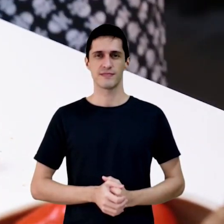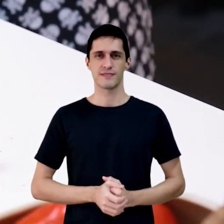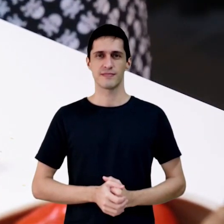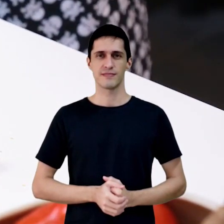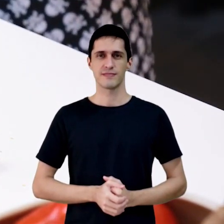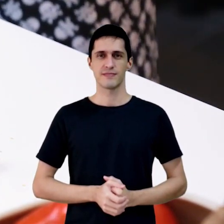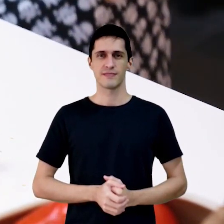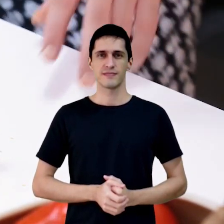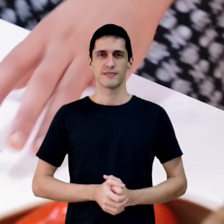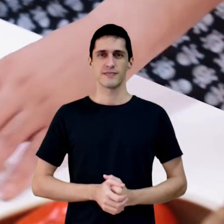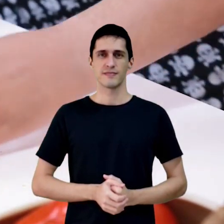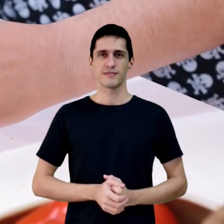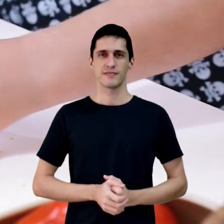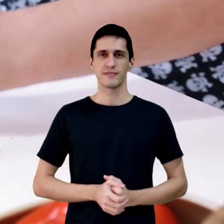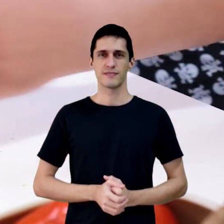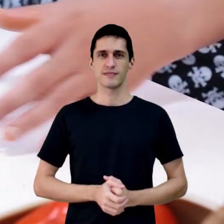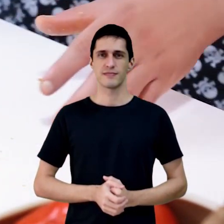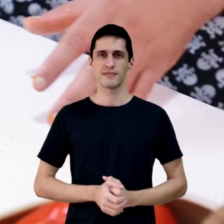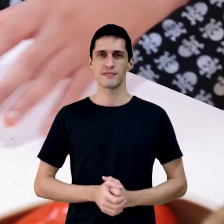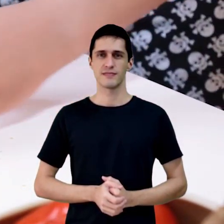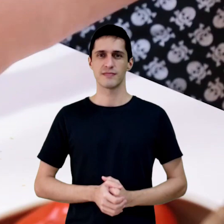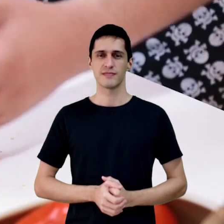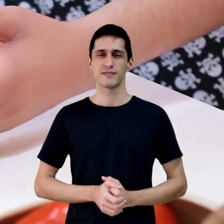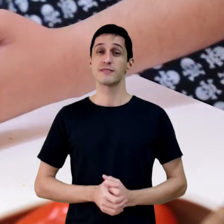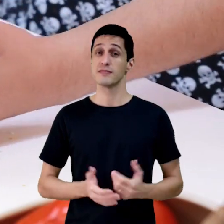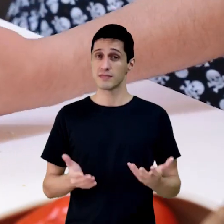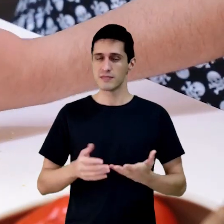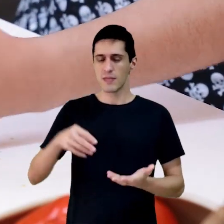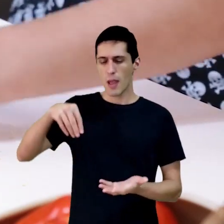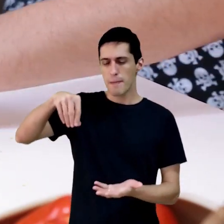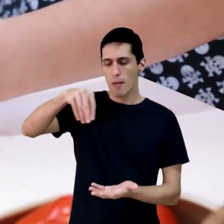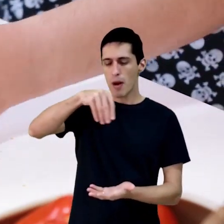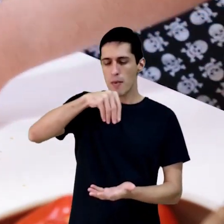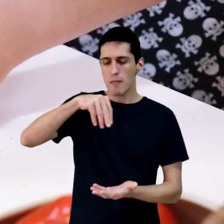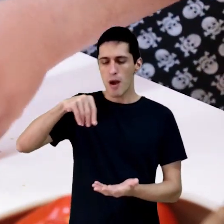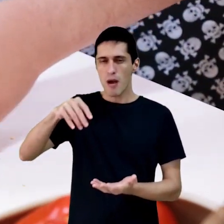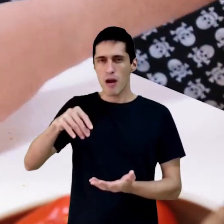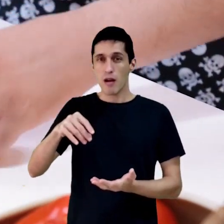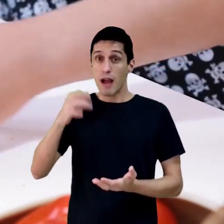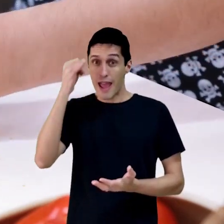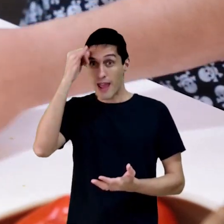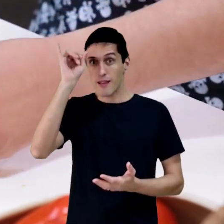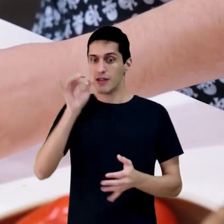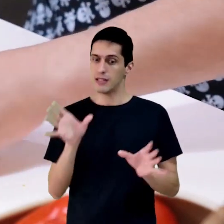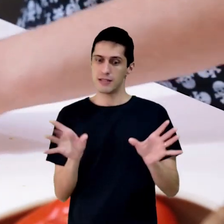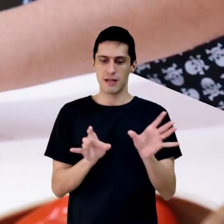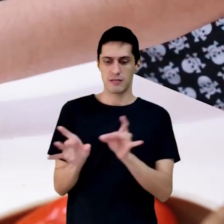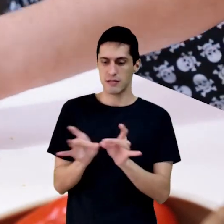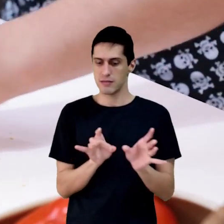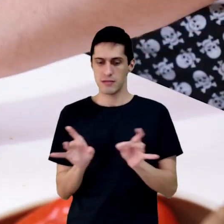E aí, a gente vai aqui, ó, farinhar um pouquinho para ela não grudar.